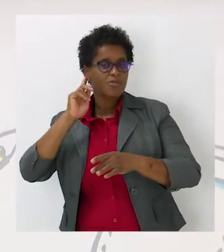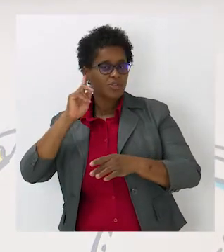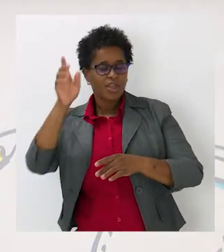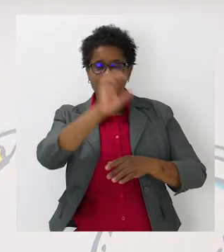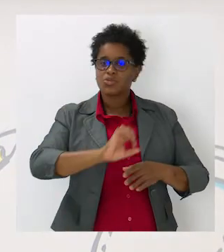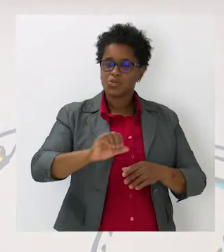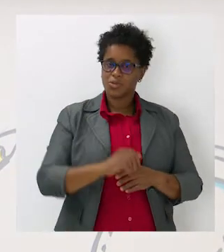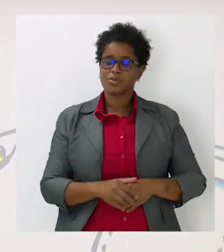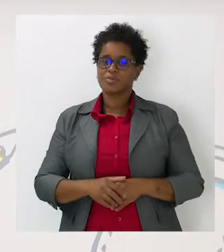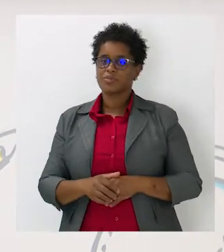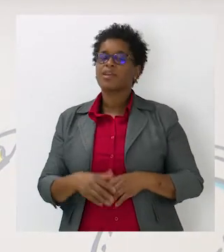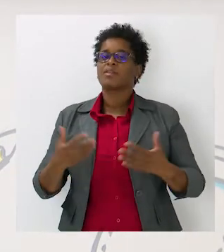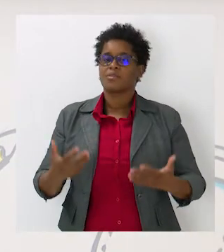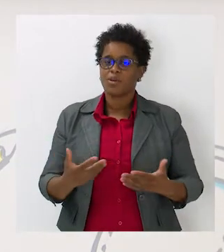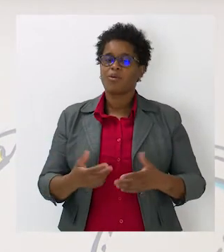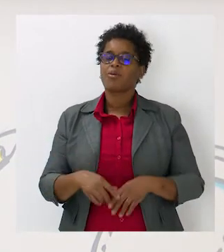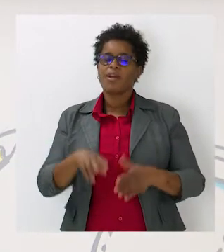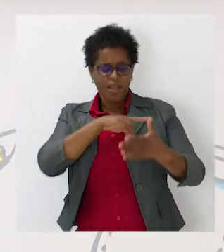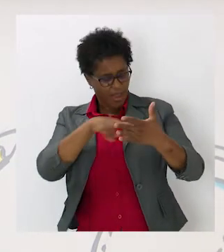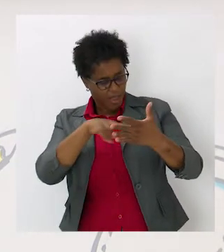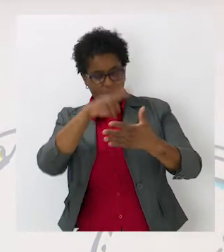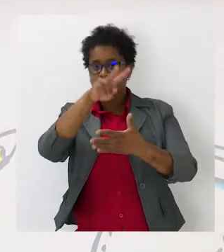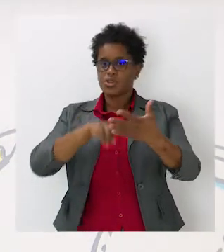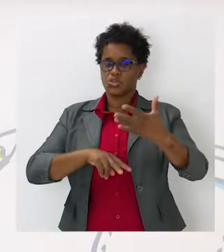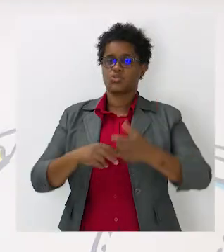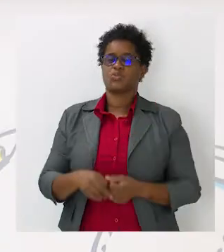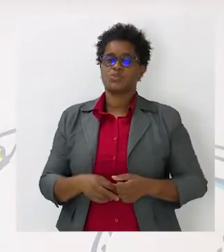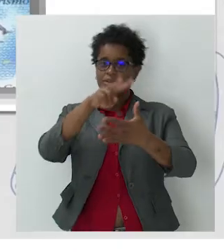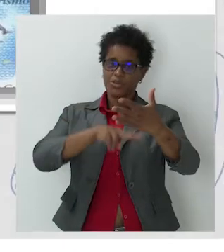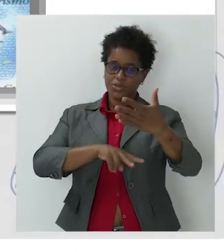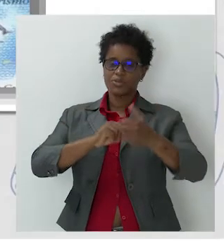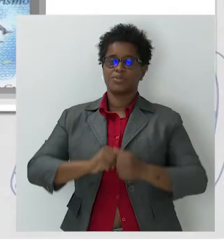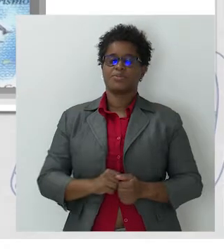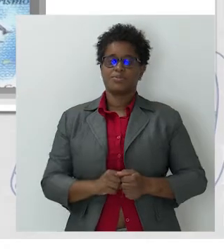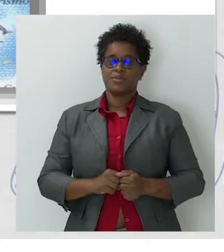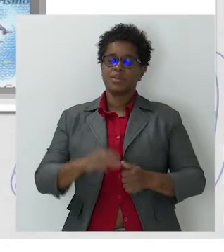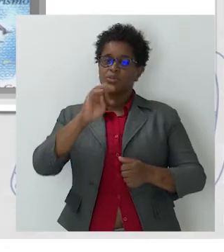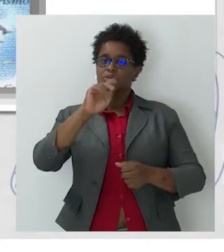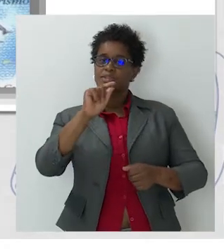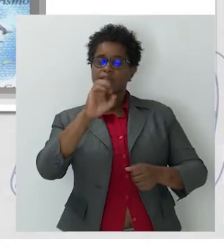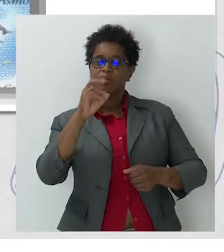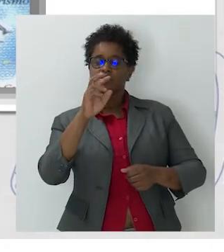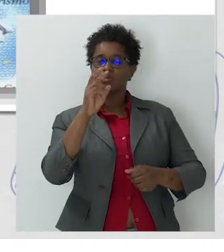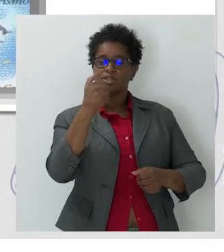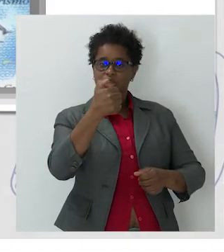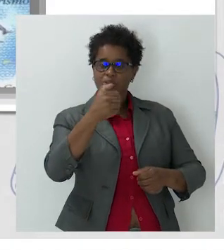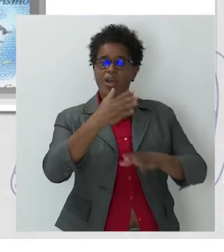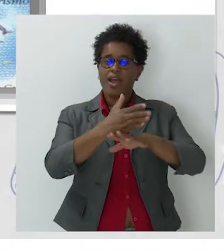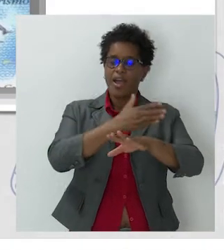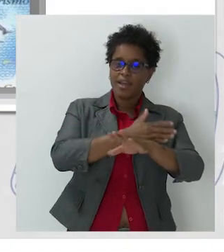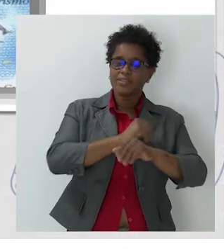sua importância. Por isso, leiam o texto. No século V